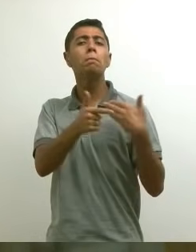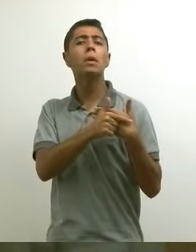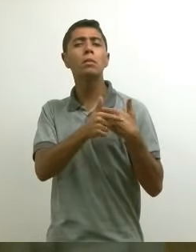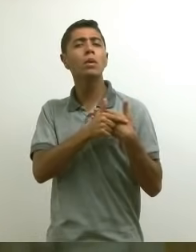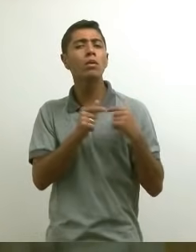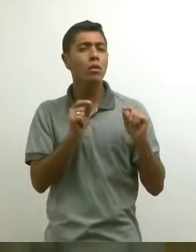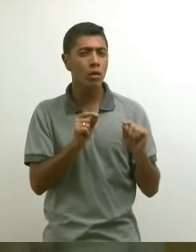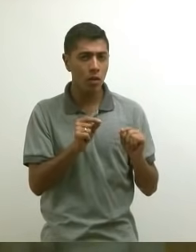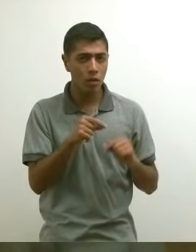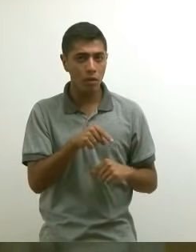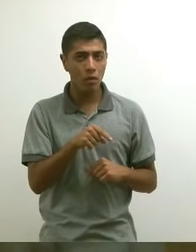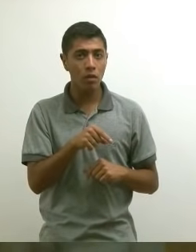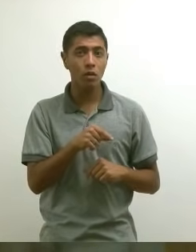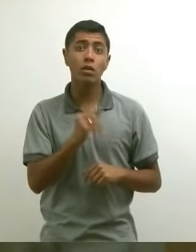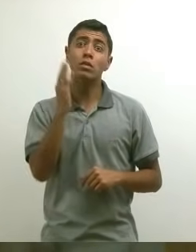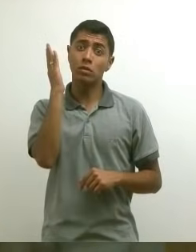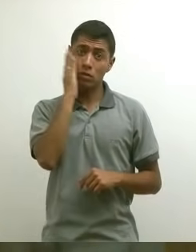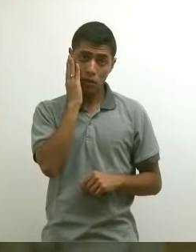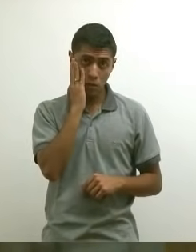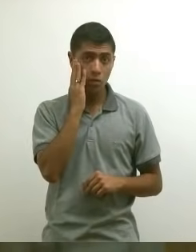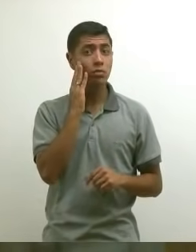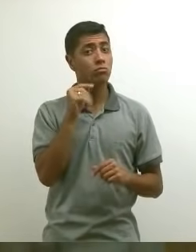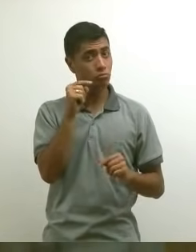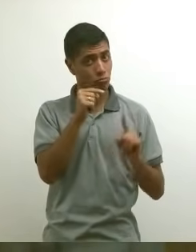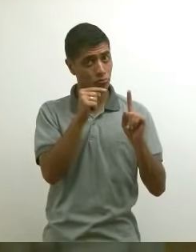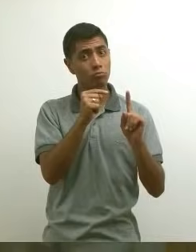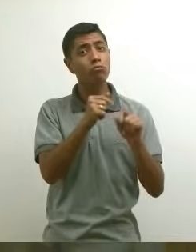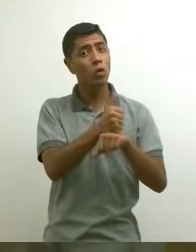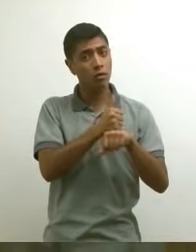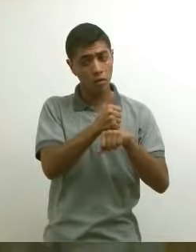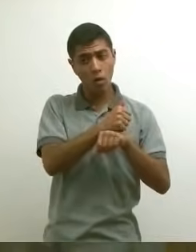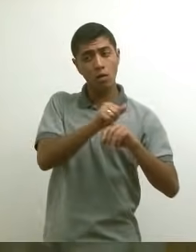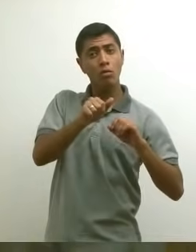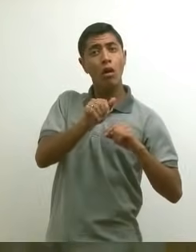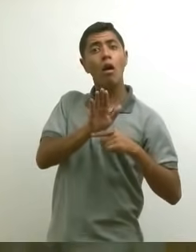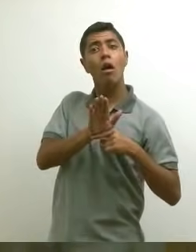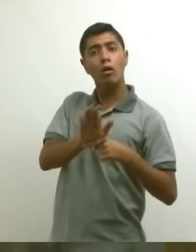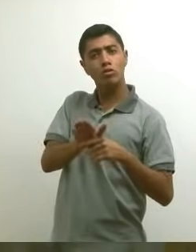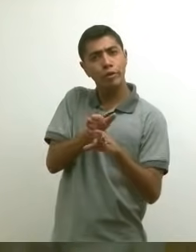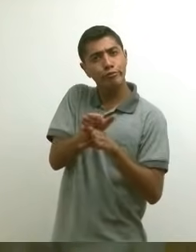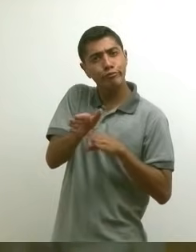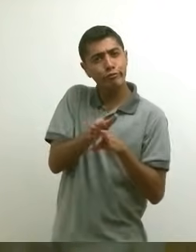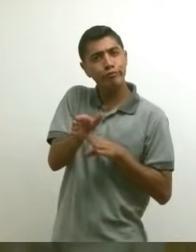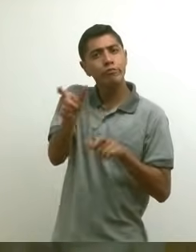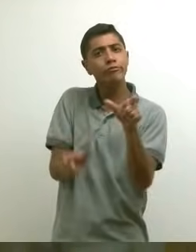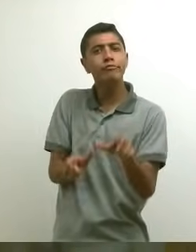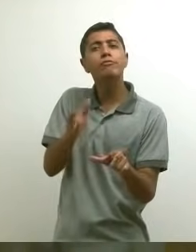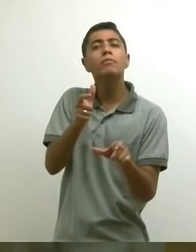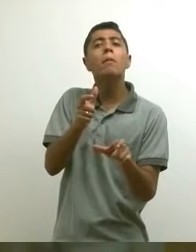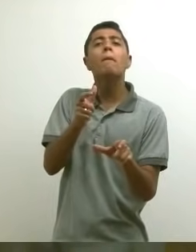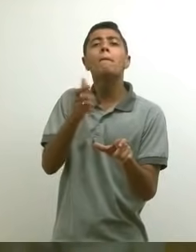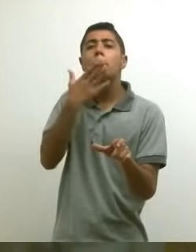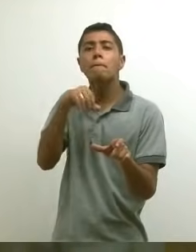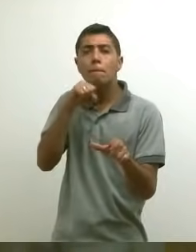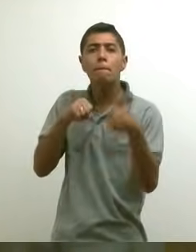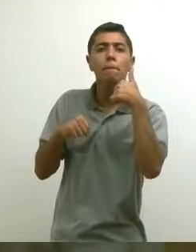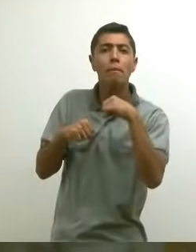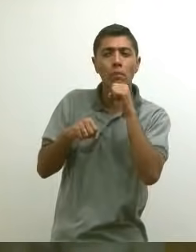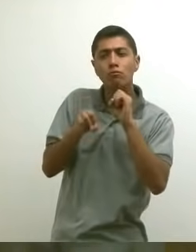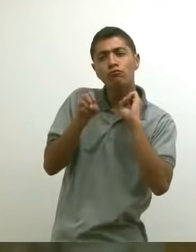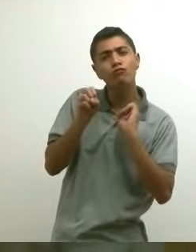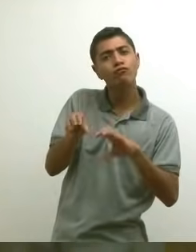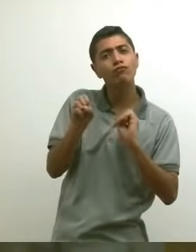profissional da infância que orienta os pais para que as crianças possam desenvolver todas as inteligências o pediatra ele é bem